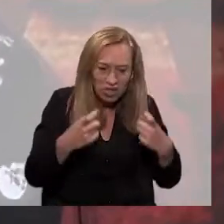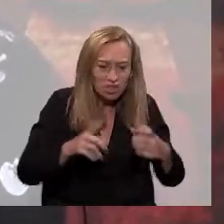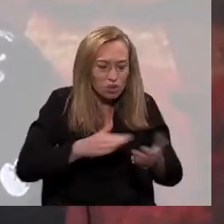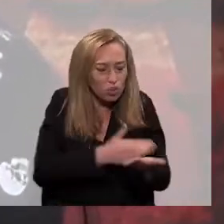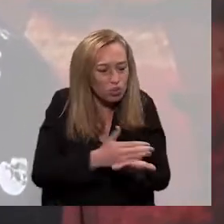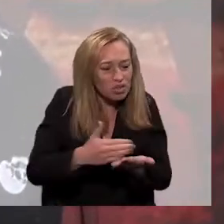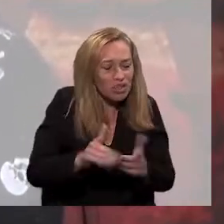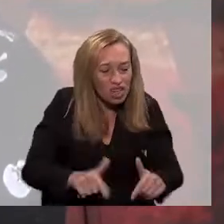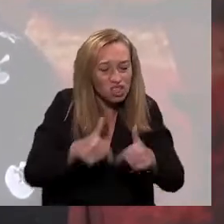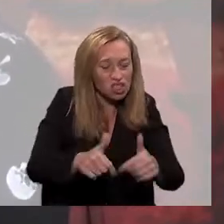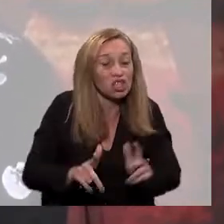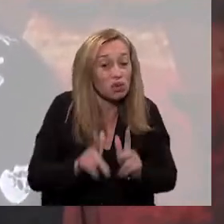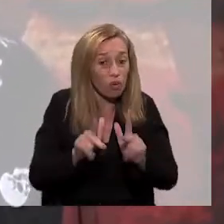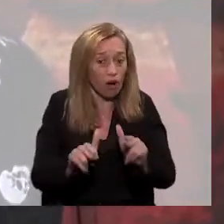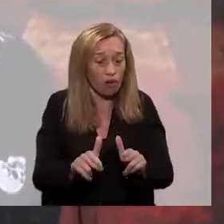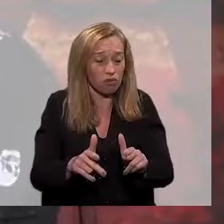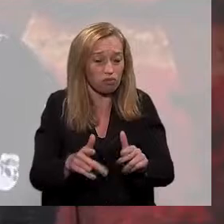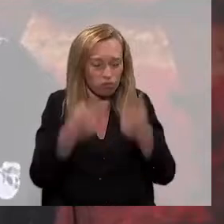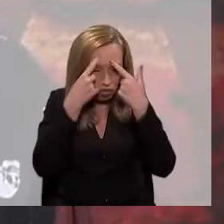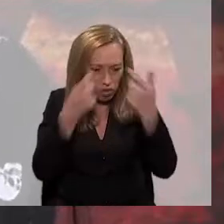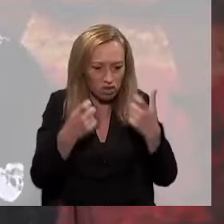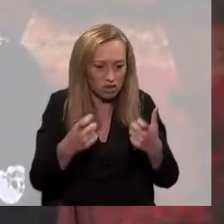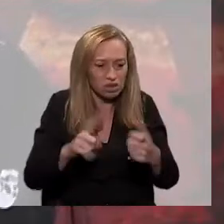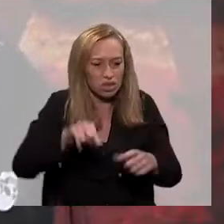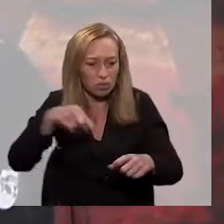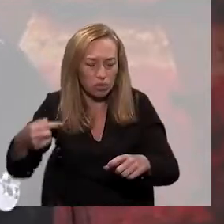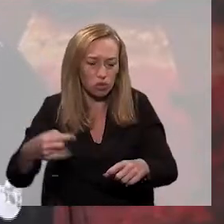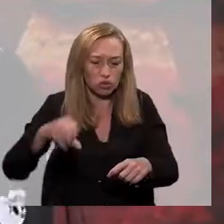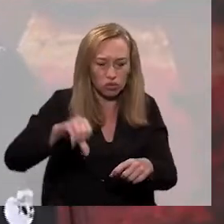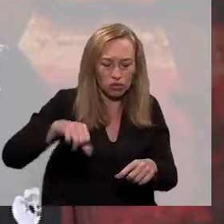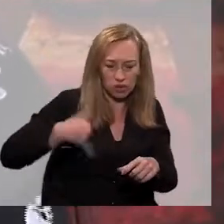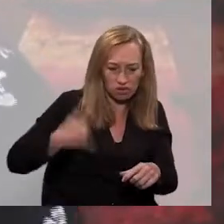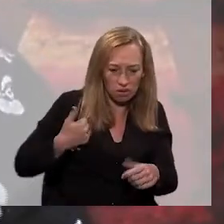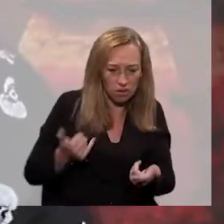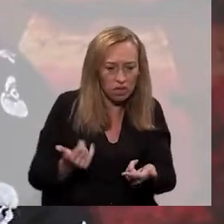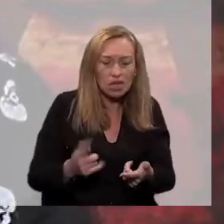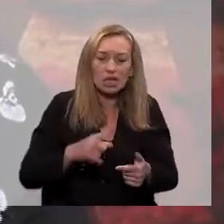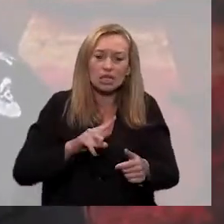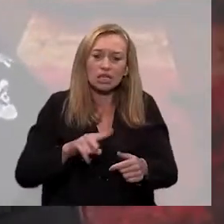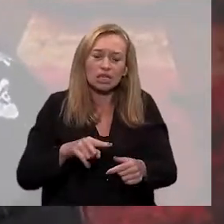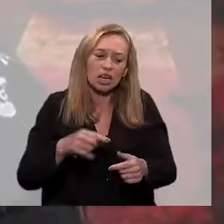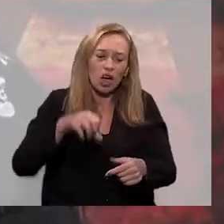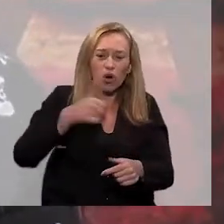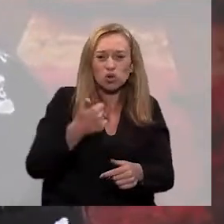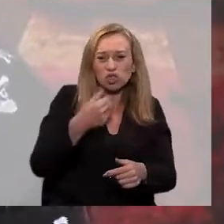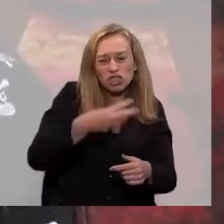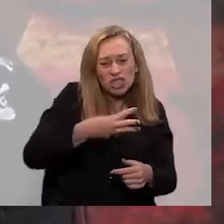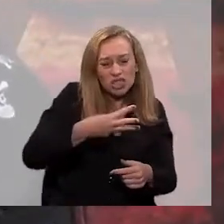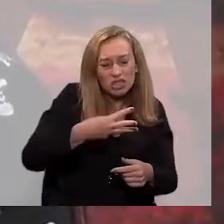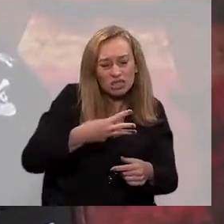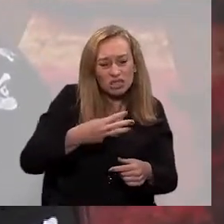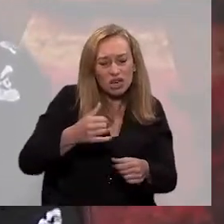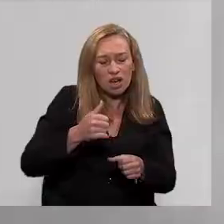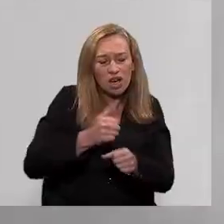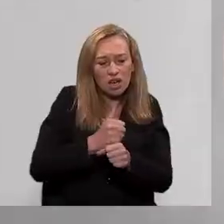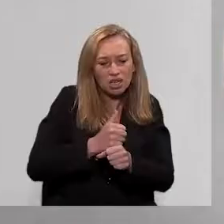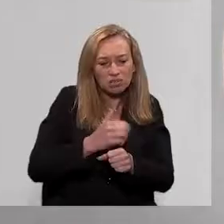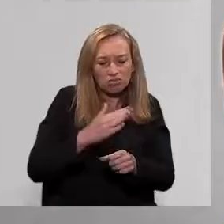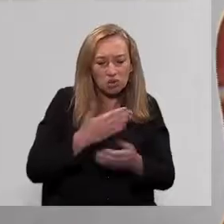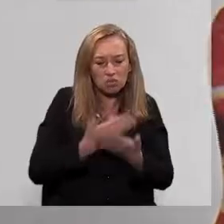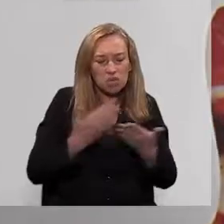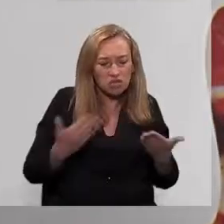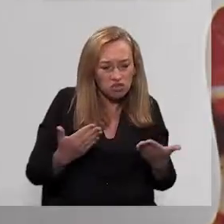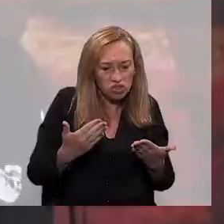criança agressiva. Depois dos 9 anos, depois de toda essa situação. Até que aos 13 anos eu perdi a minha